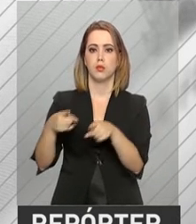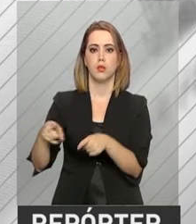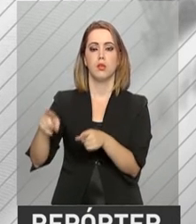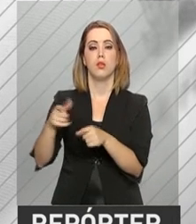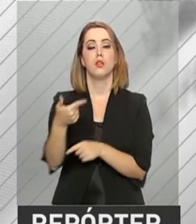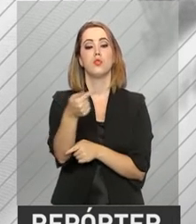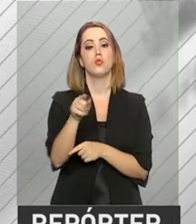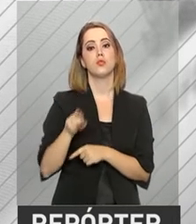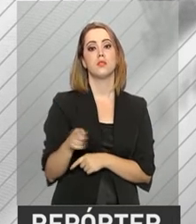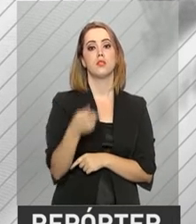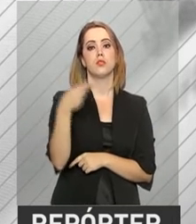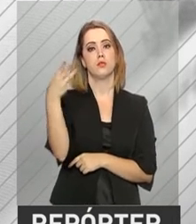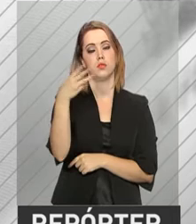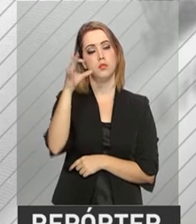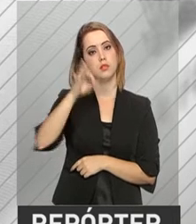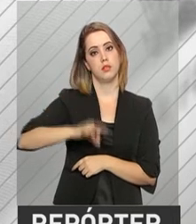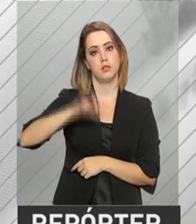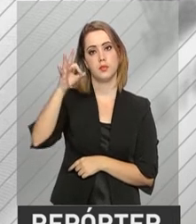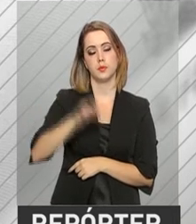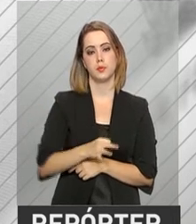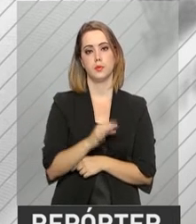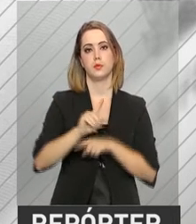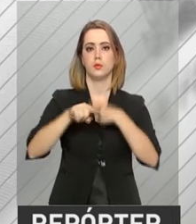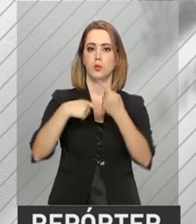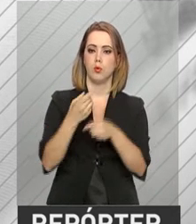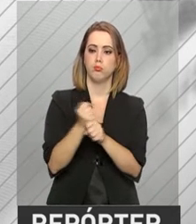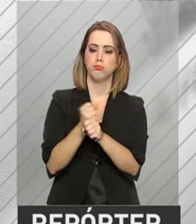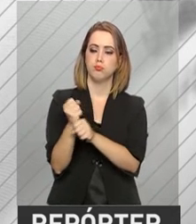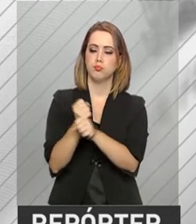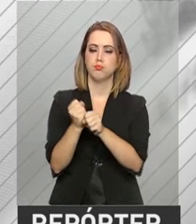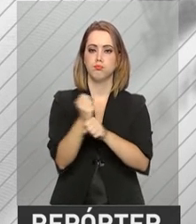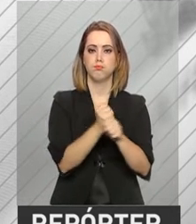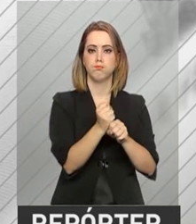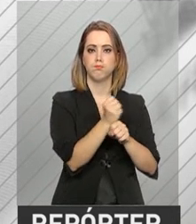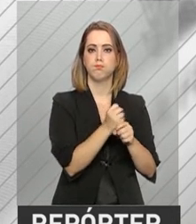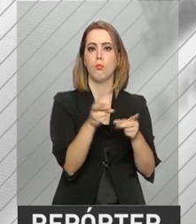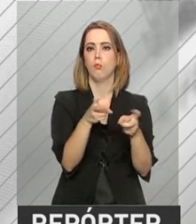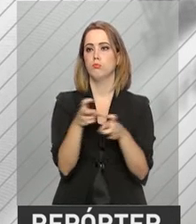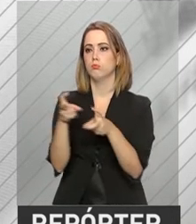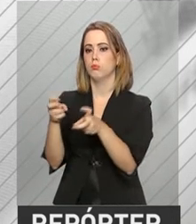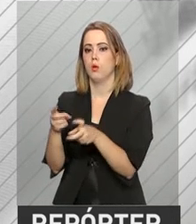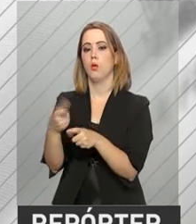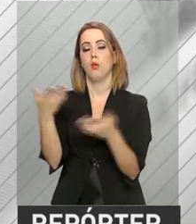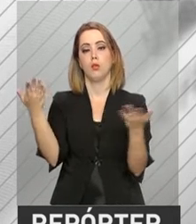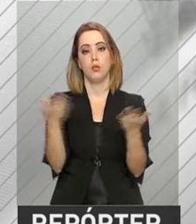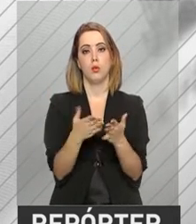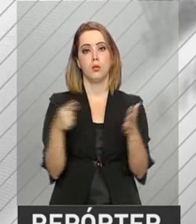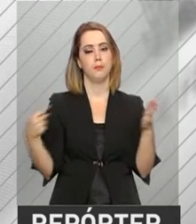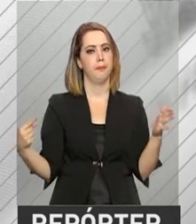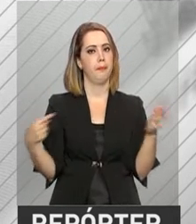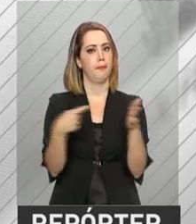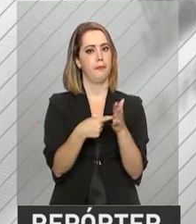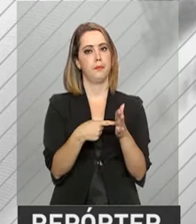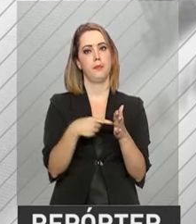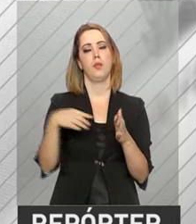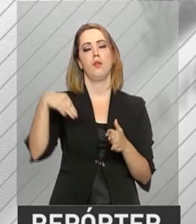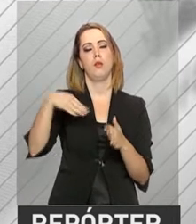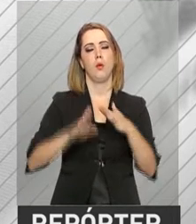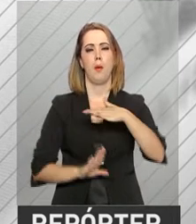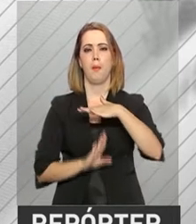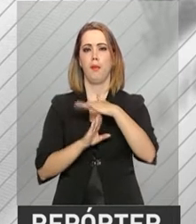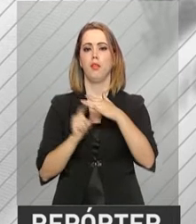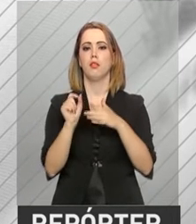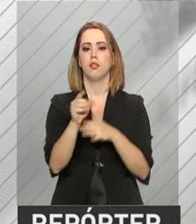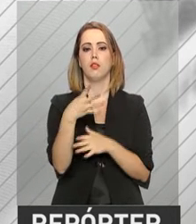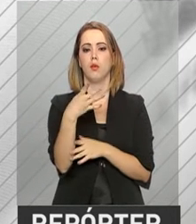de 7,3 por cento e para os próximos anos a expectativa é que a taxa fique dentro da meta do governo 4,4 por